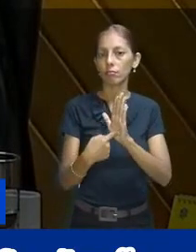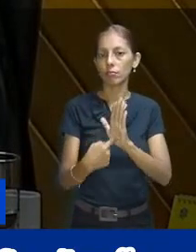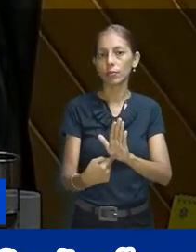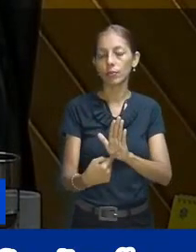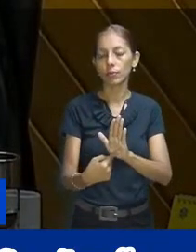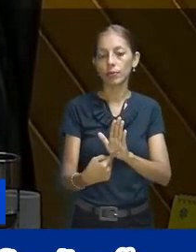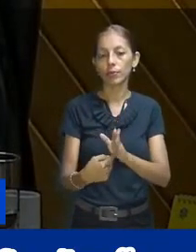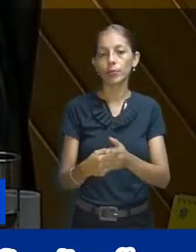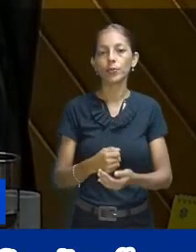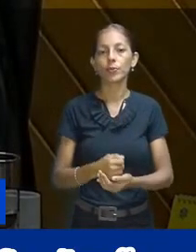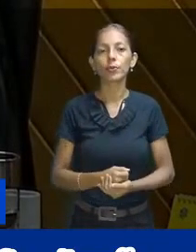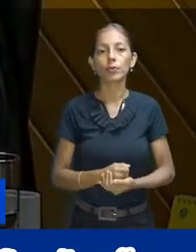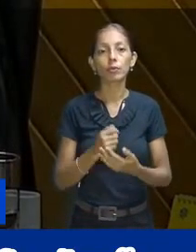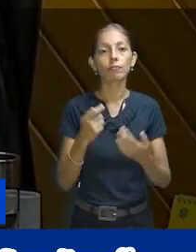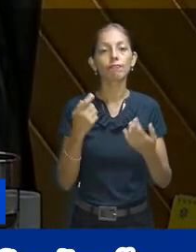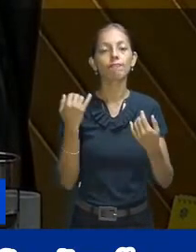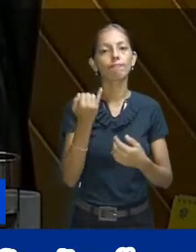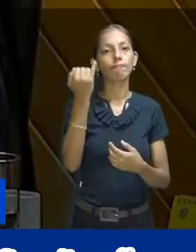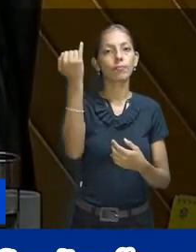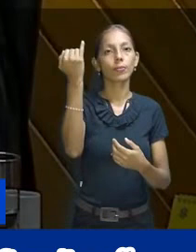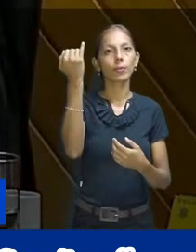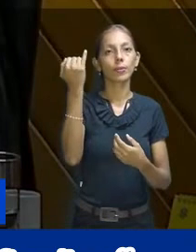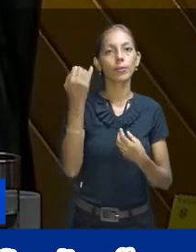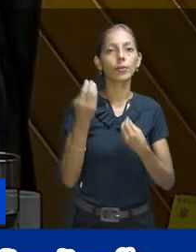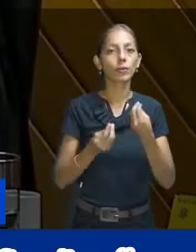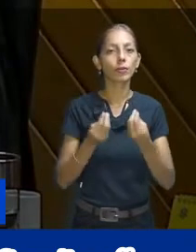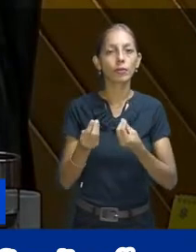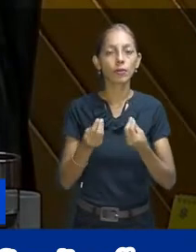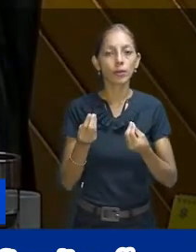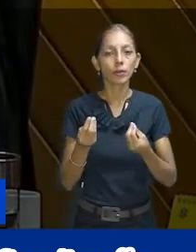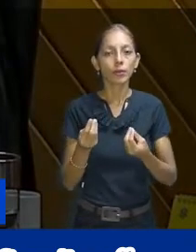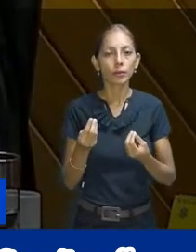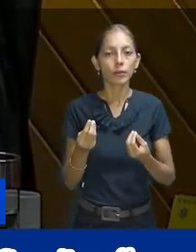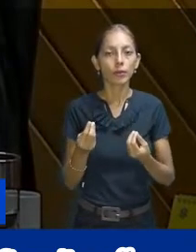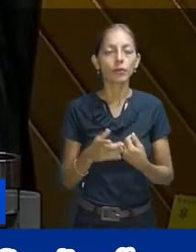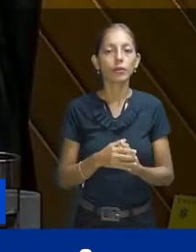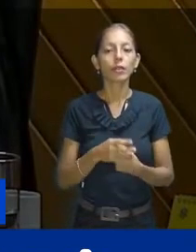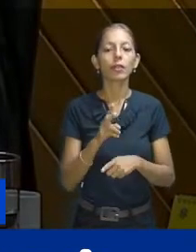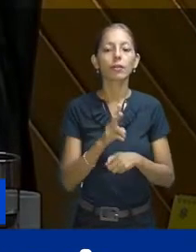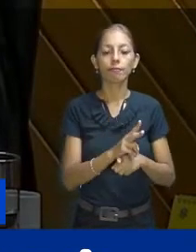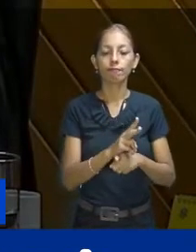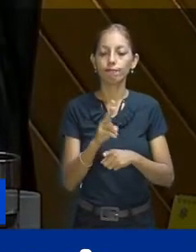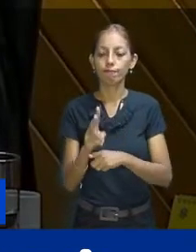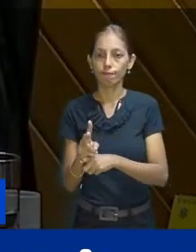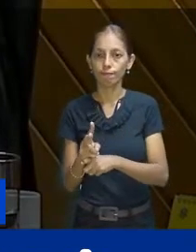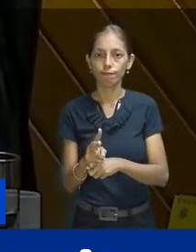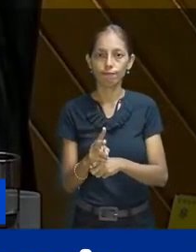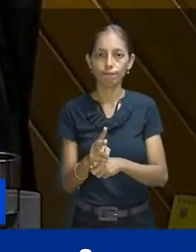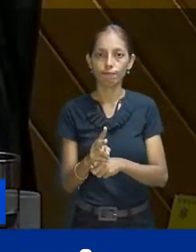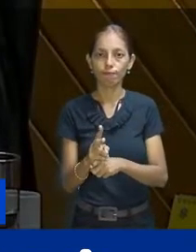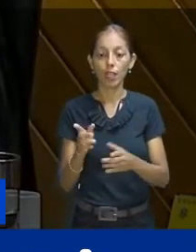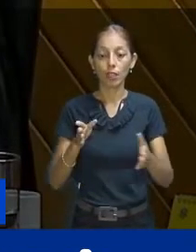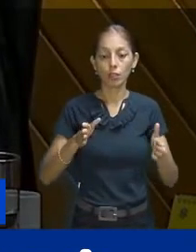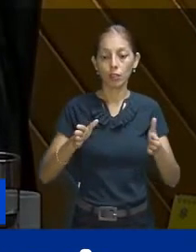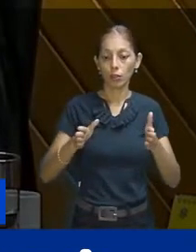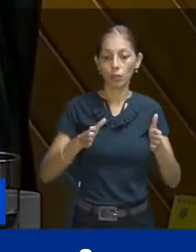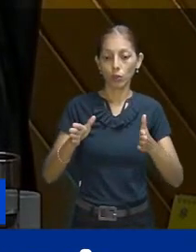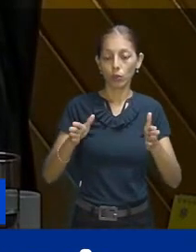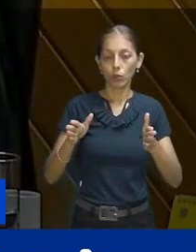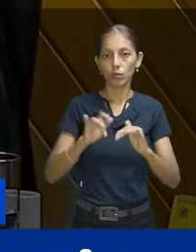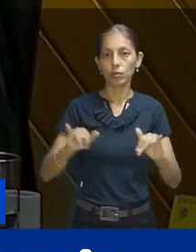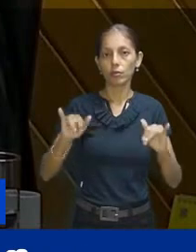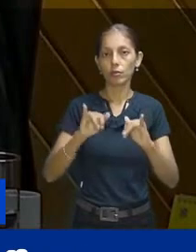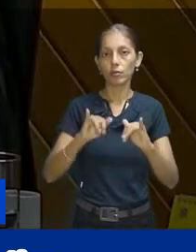devido à necessidade e à importância de ser exercida a fiscalização das contas durante a campanha eleitoral, sob pena